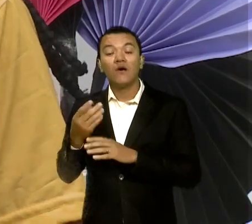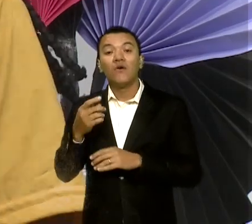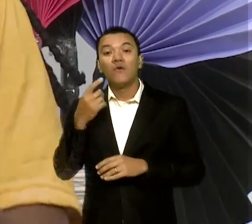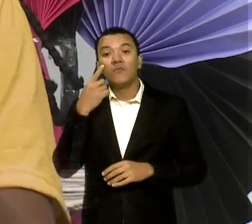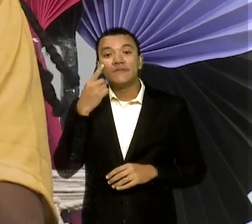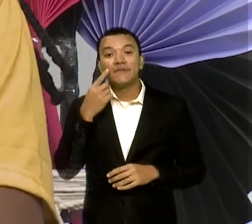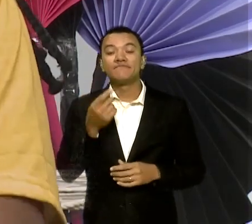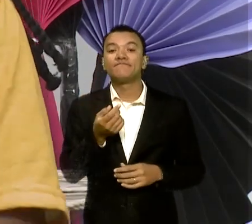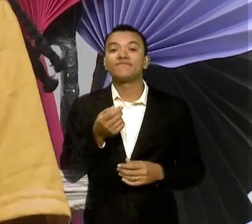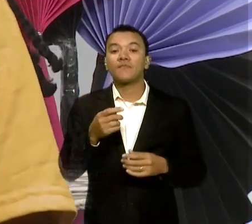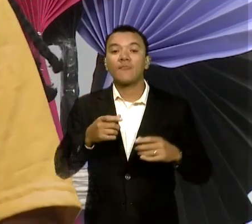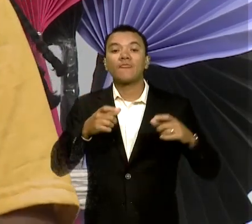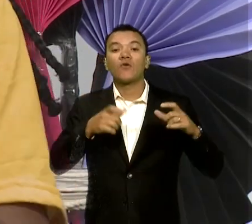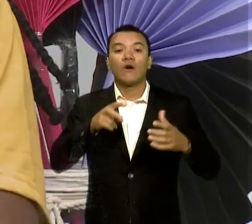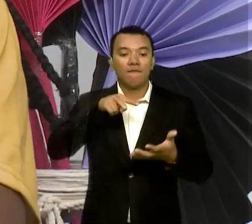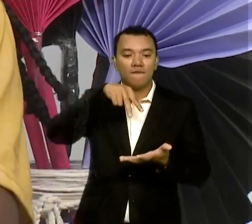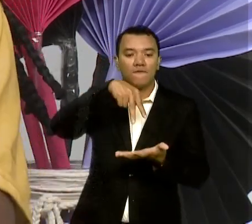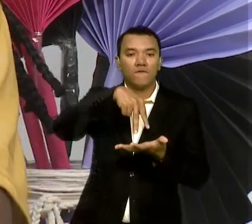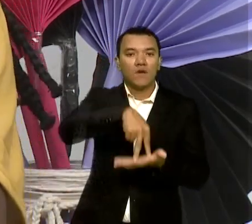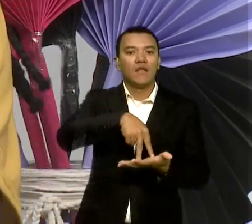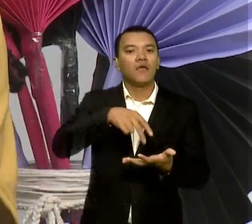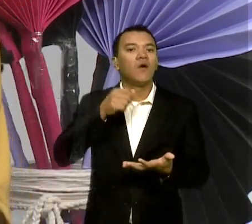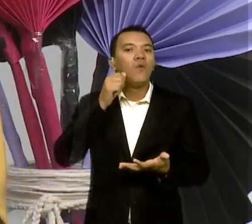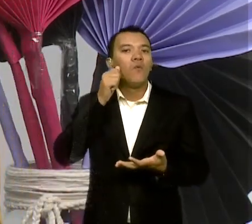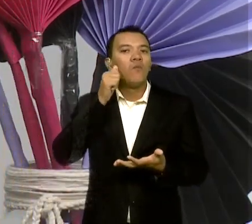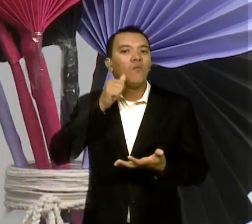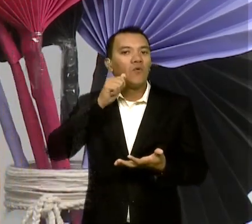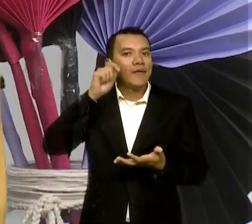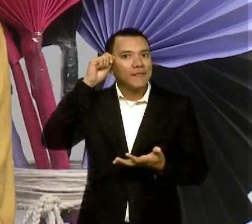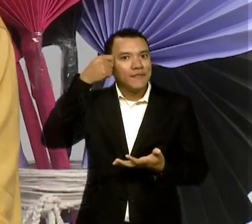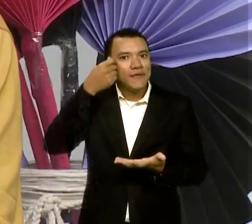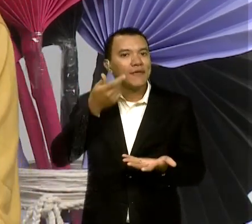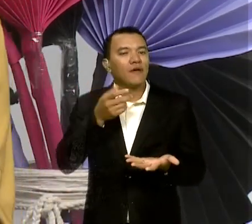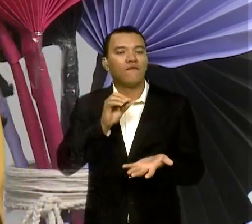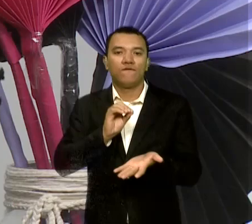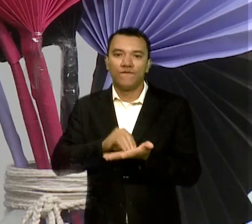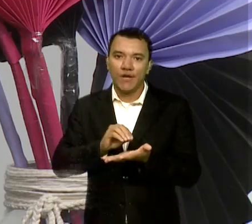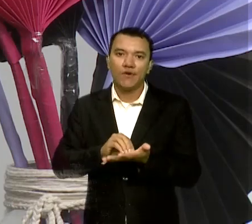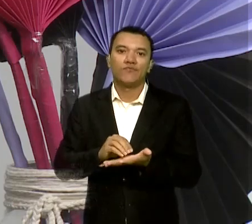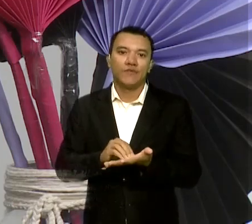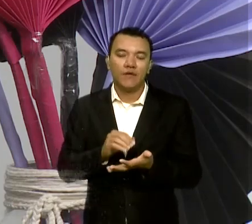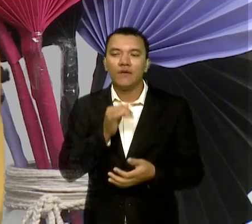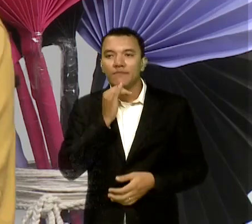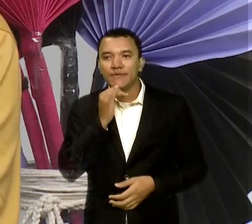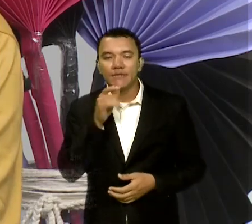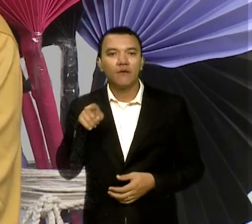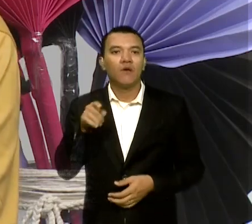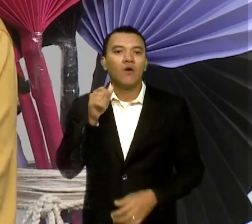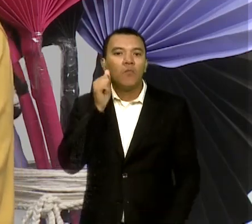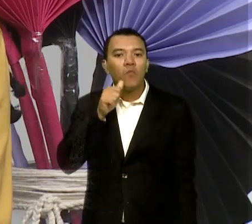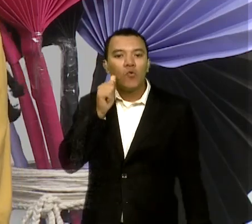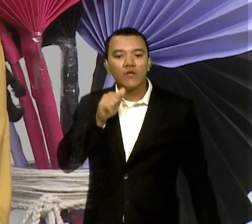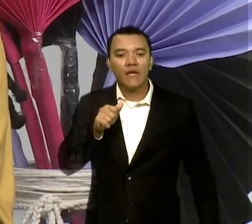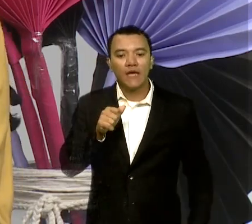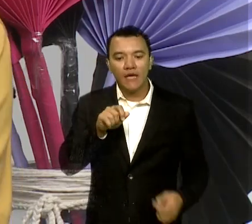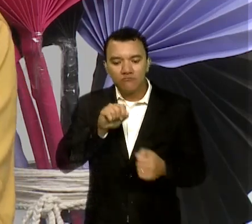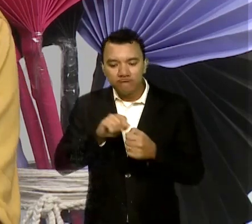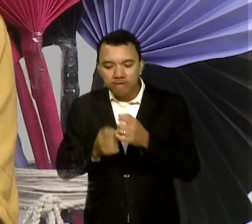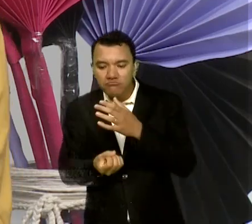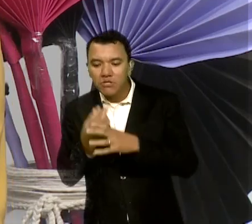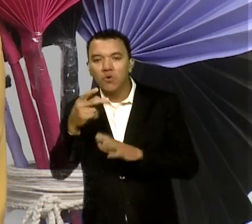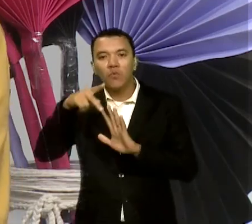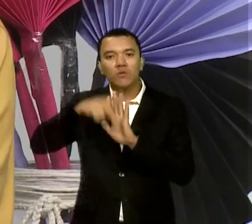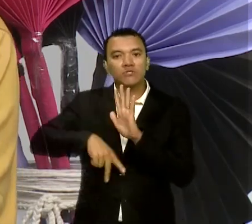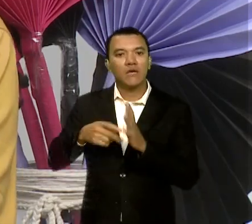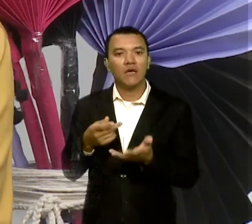nesse, sim, lugar de fundadora, nesse lugar de presidente de um instituto, fundadora de seu próprio projeto. Isso ainda